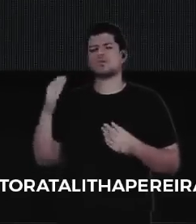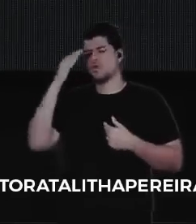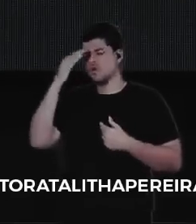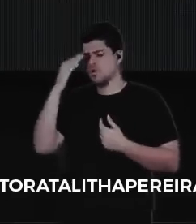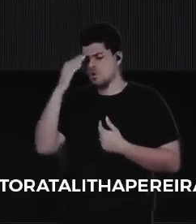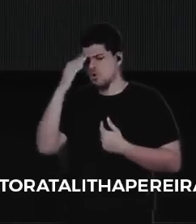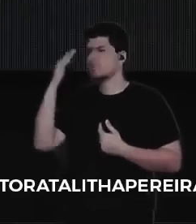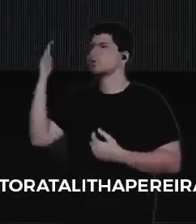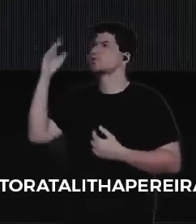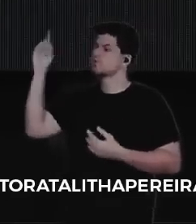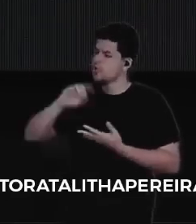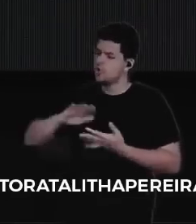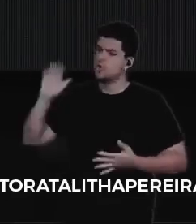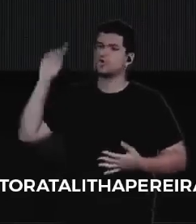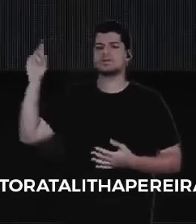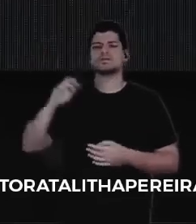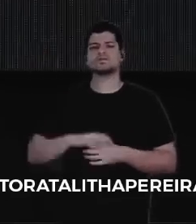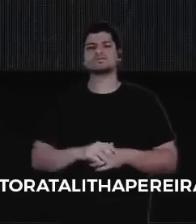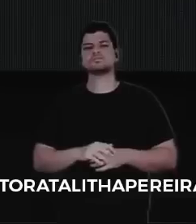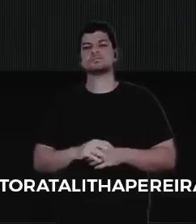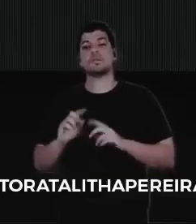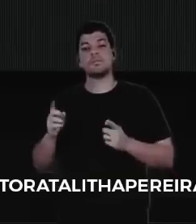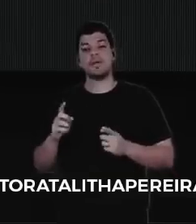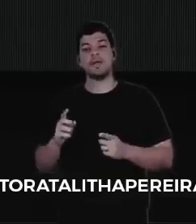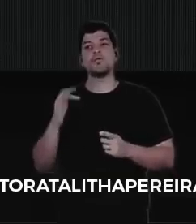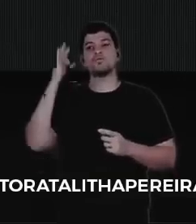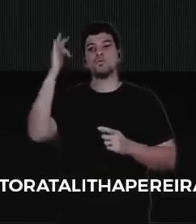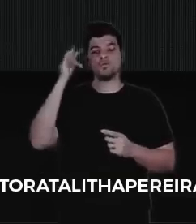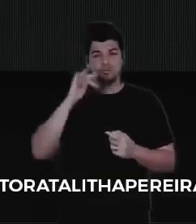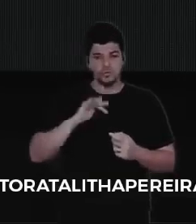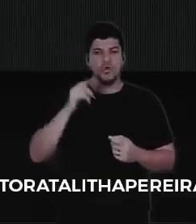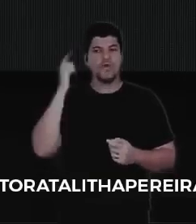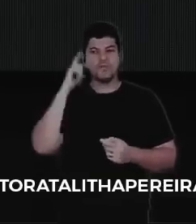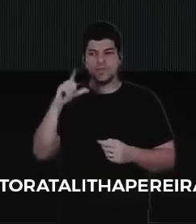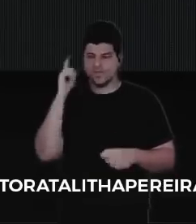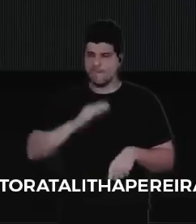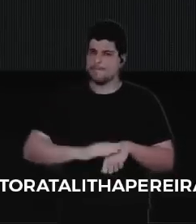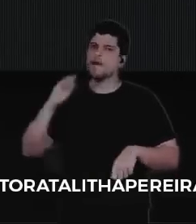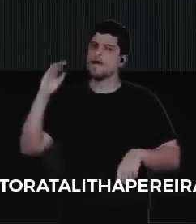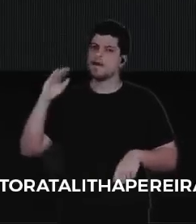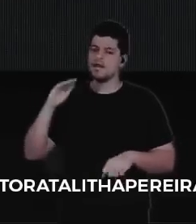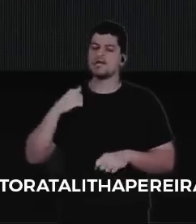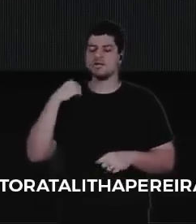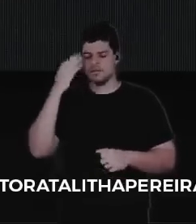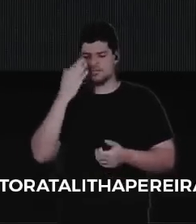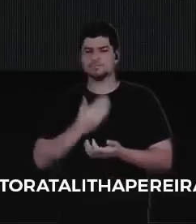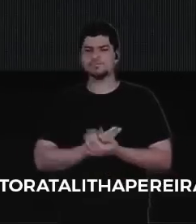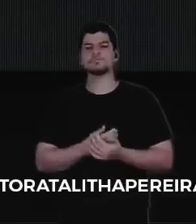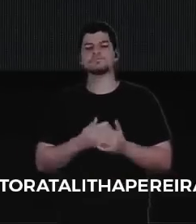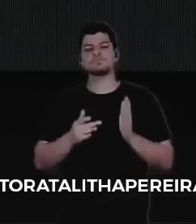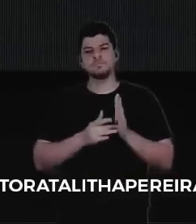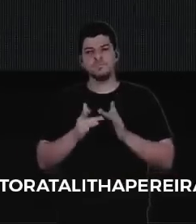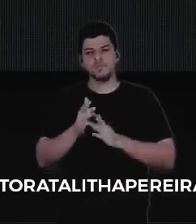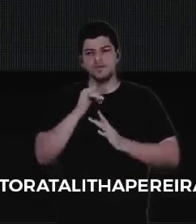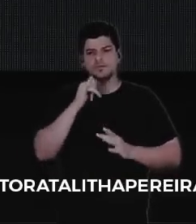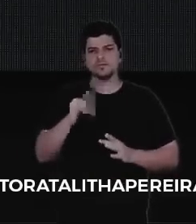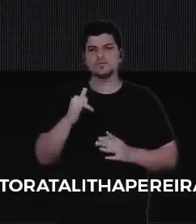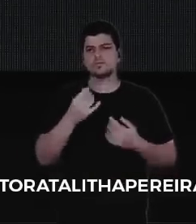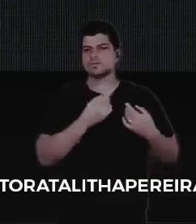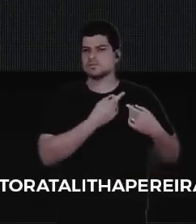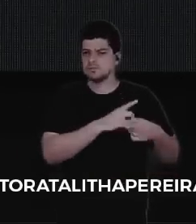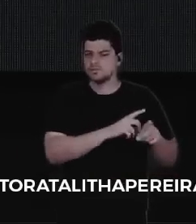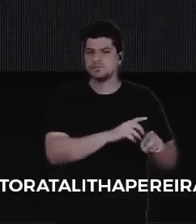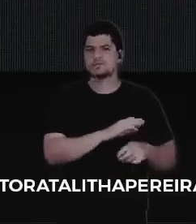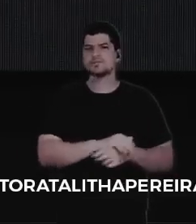entenda, vai ter sempre um sucesso maior. Foi isso que Jesus passou para os discípulos dele: eu vou,